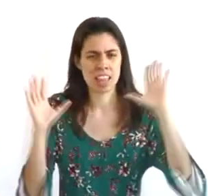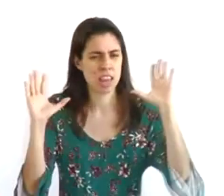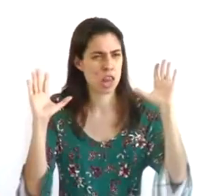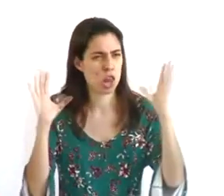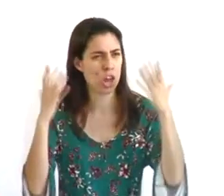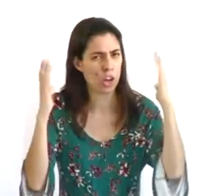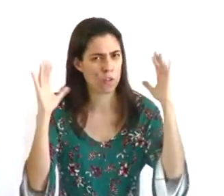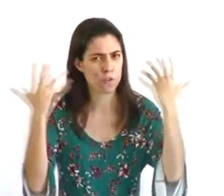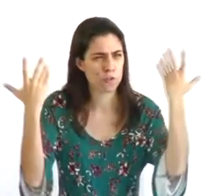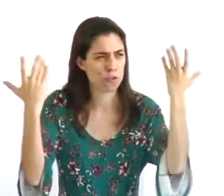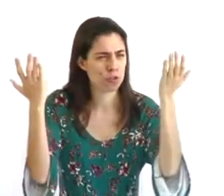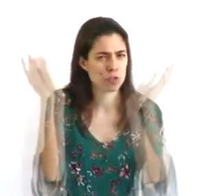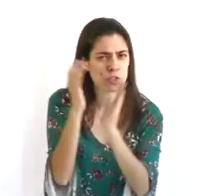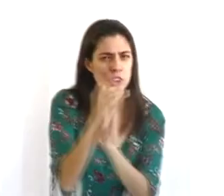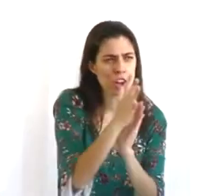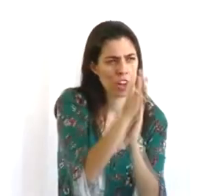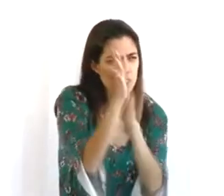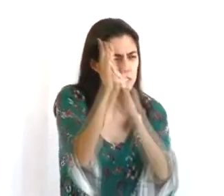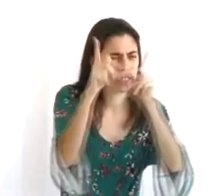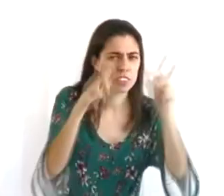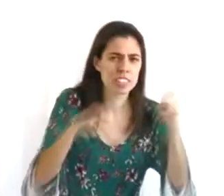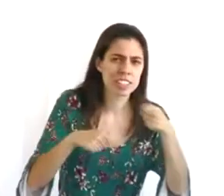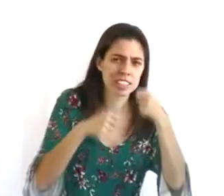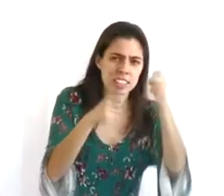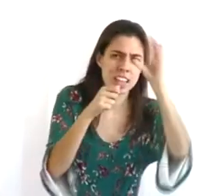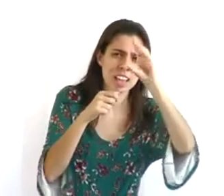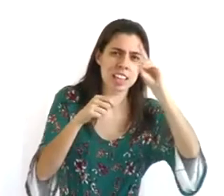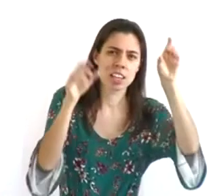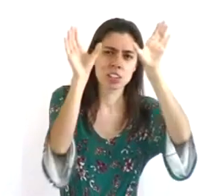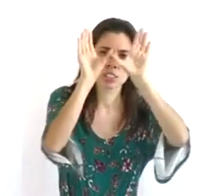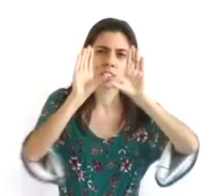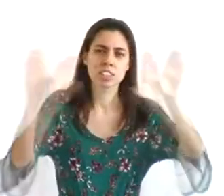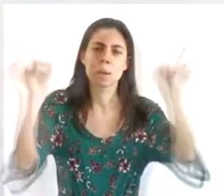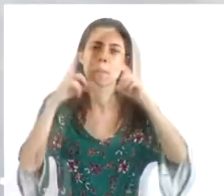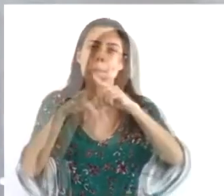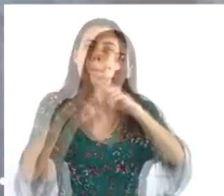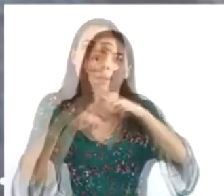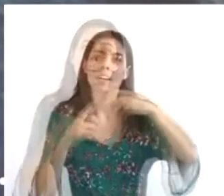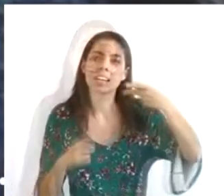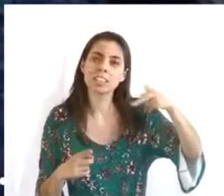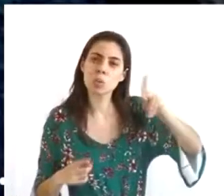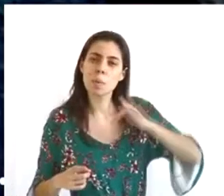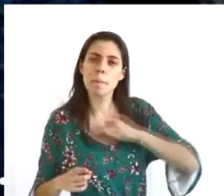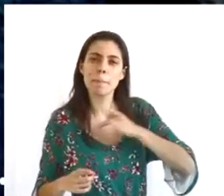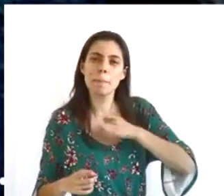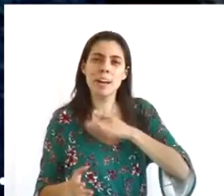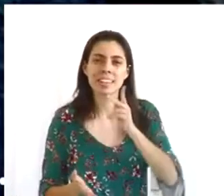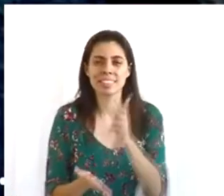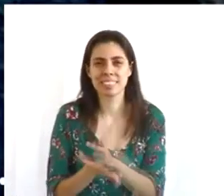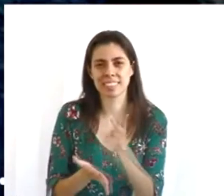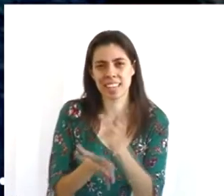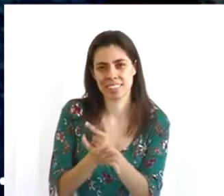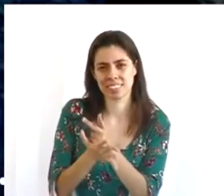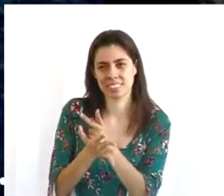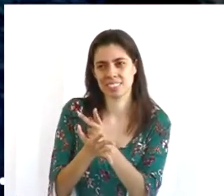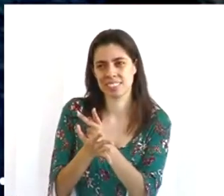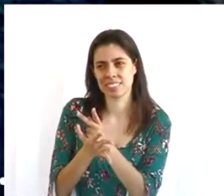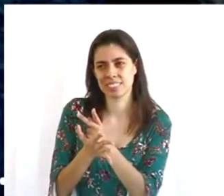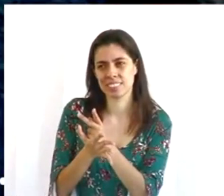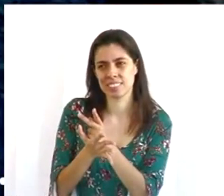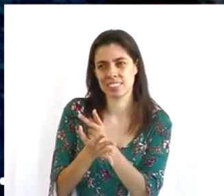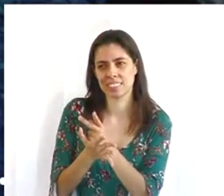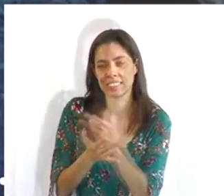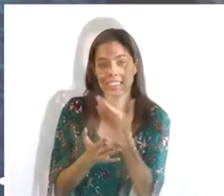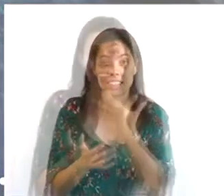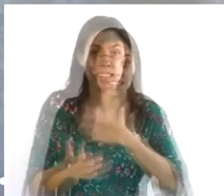tributai louvores ao Deus dos céus, porque a sua misericórdia dura para sempre. Rendei